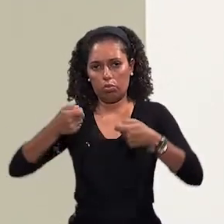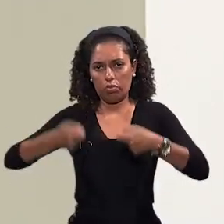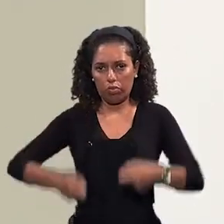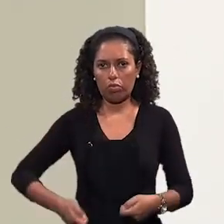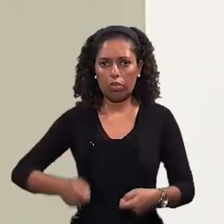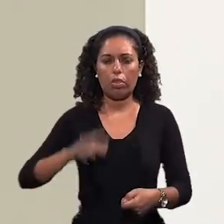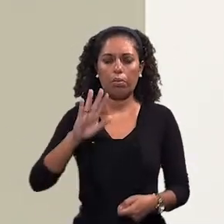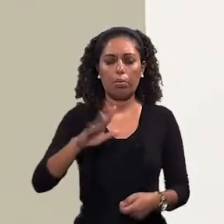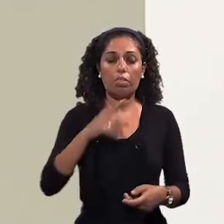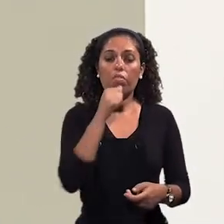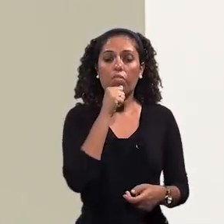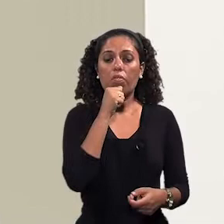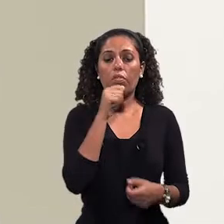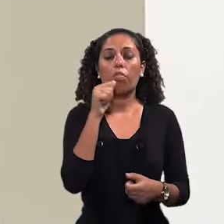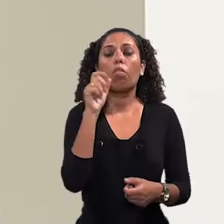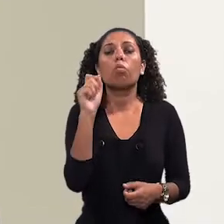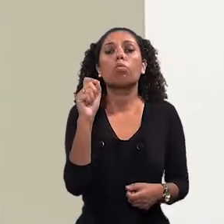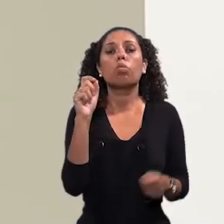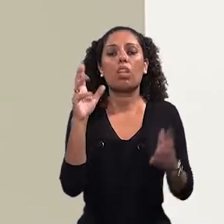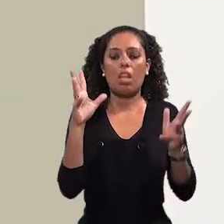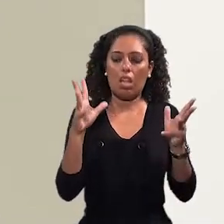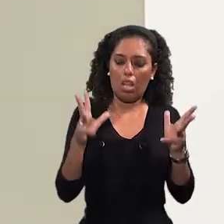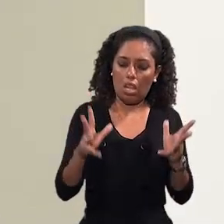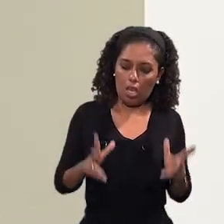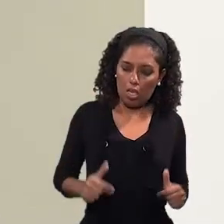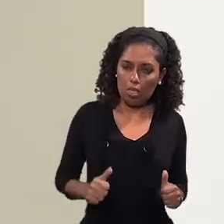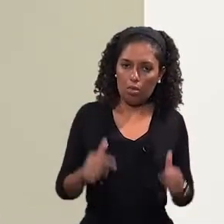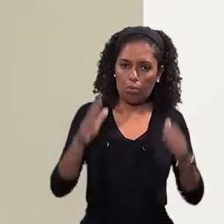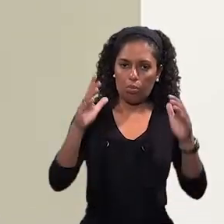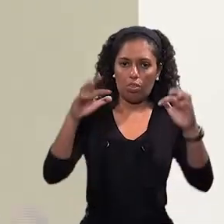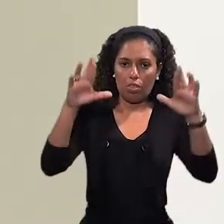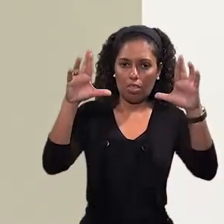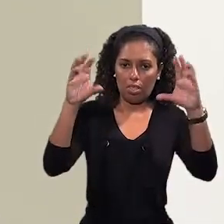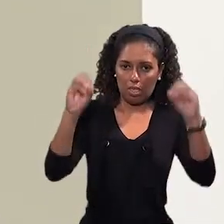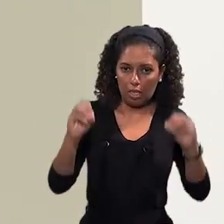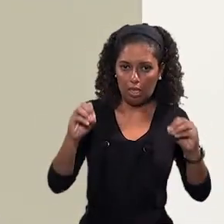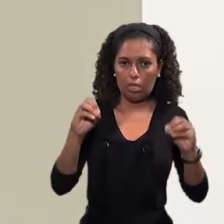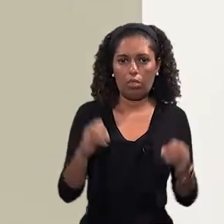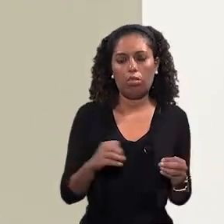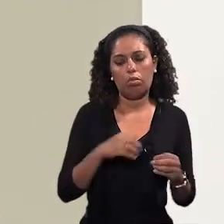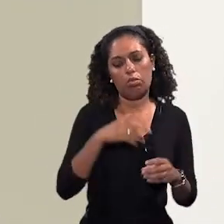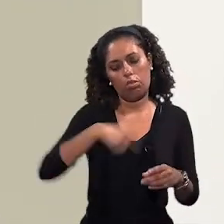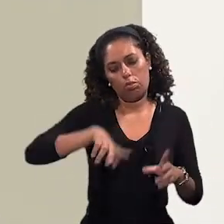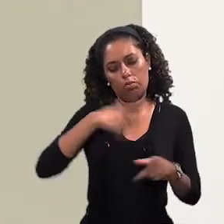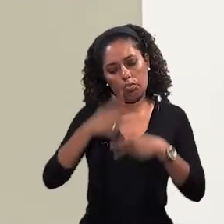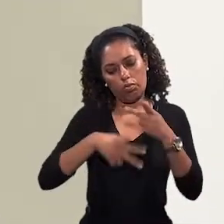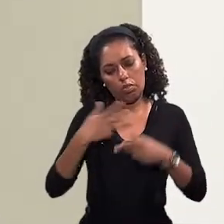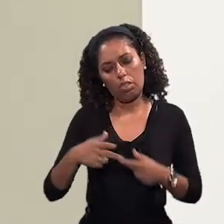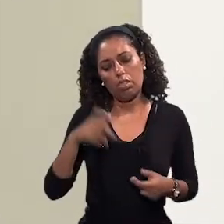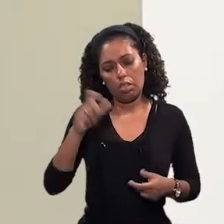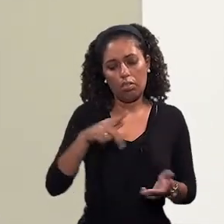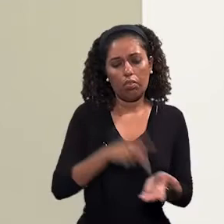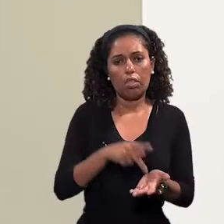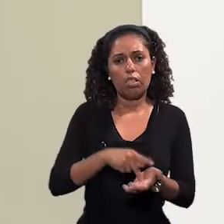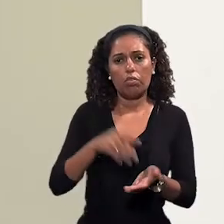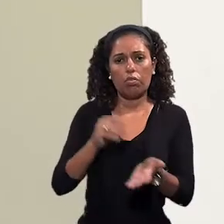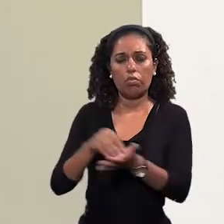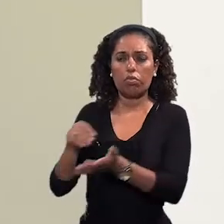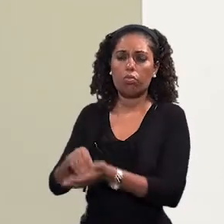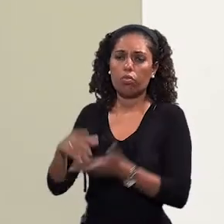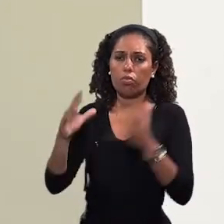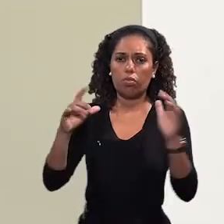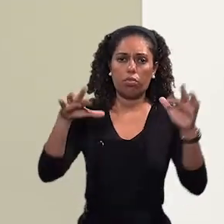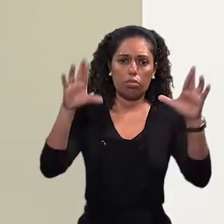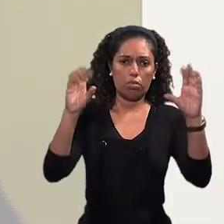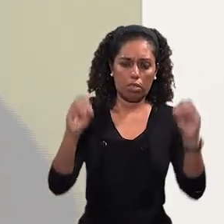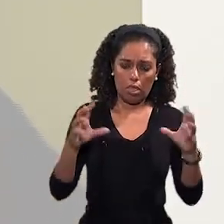ênfase, e o que mais falta é a transparência. Então, assim, sem aqui apontar específicos questões, mas realmente a transparência é algo que